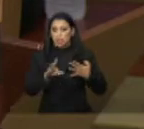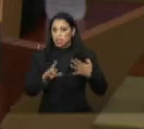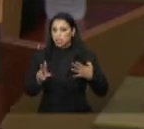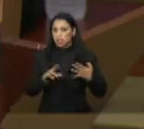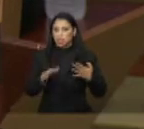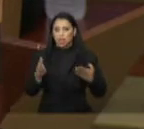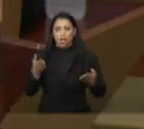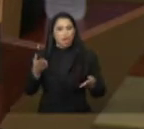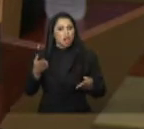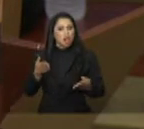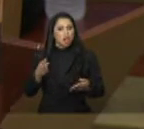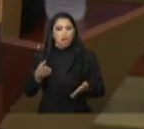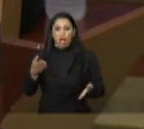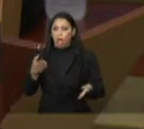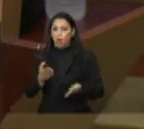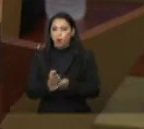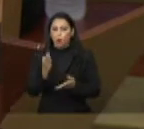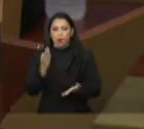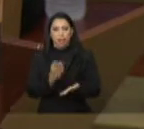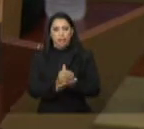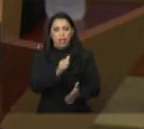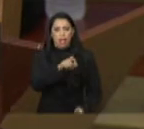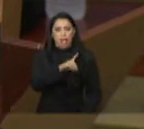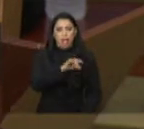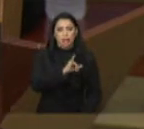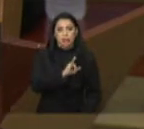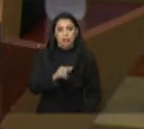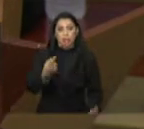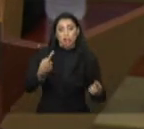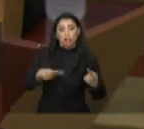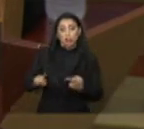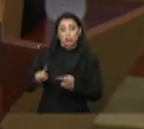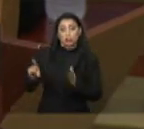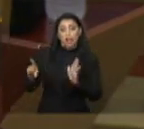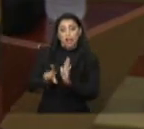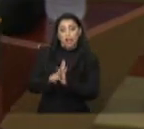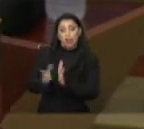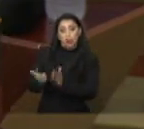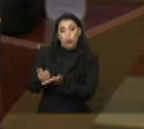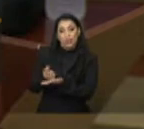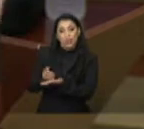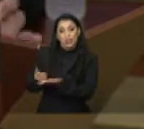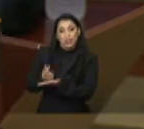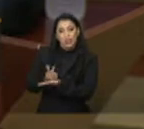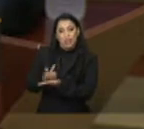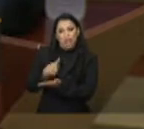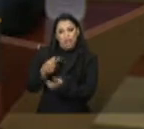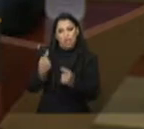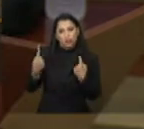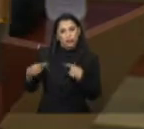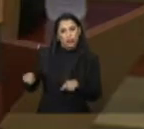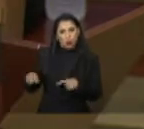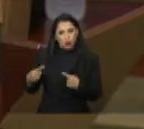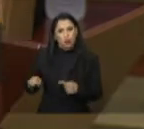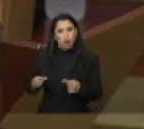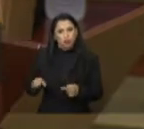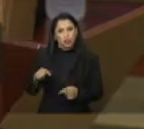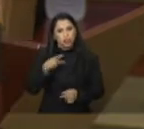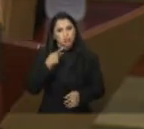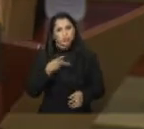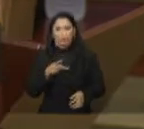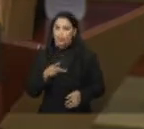conhecer das hadins contra a lei orçamentária eu me bati contrariamente dizendo